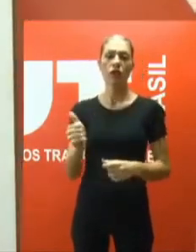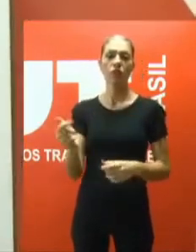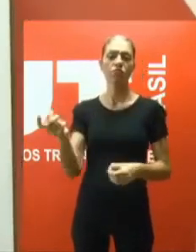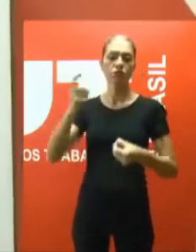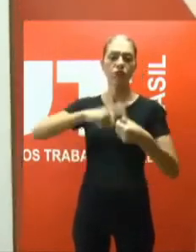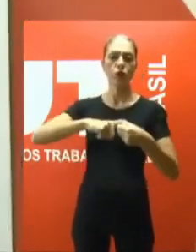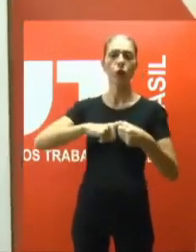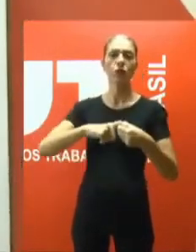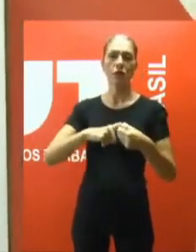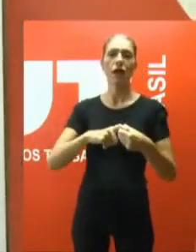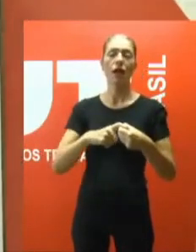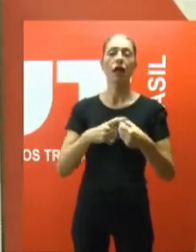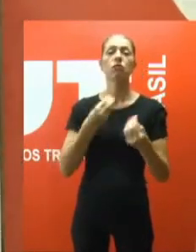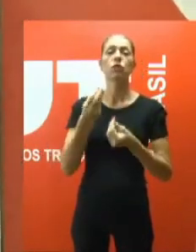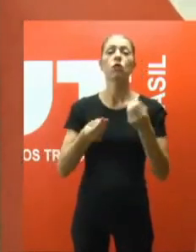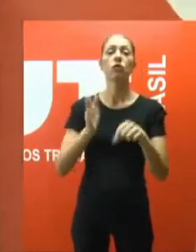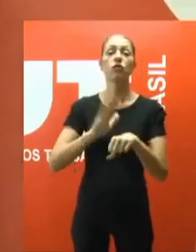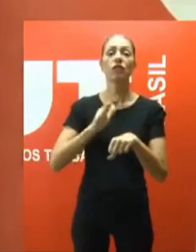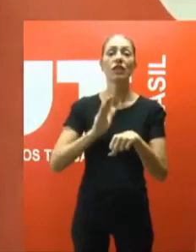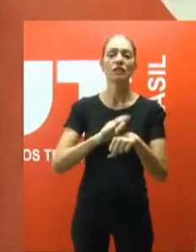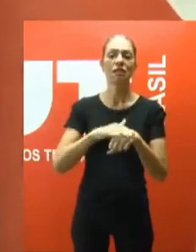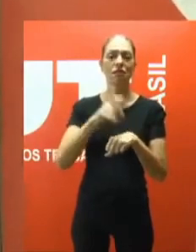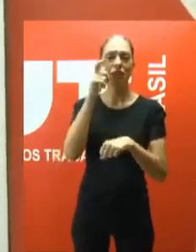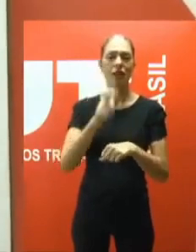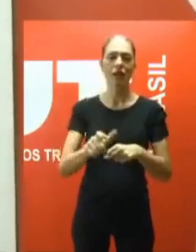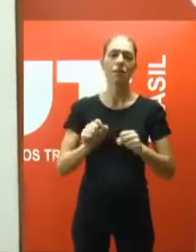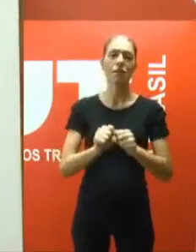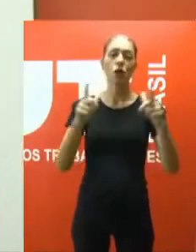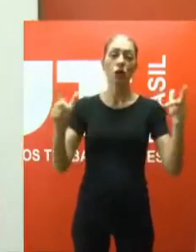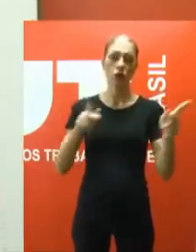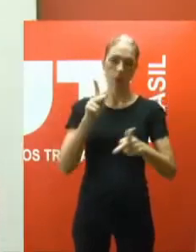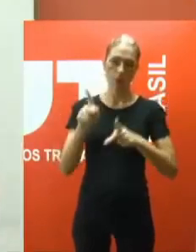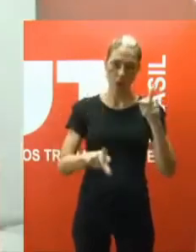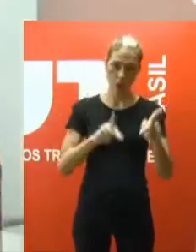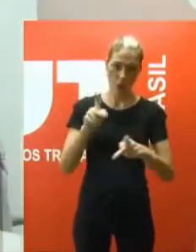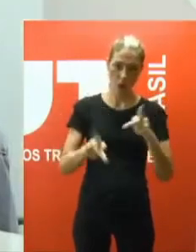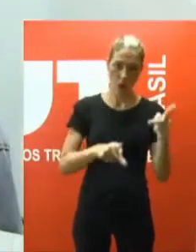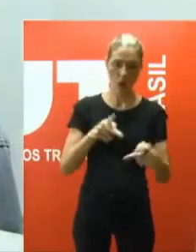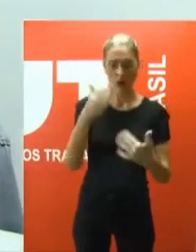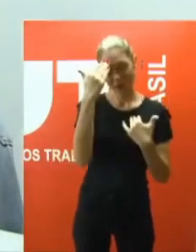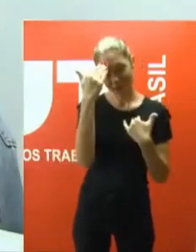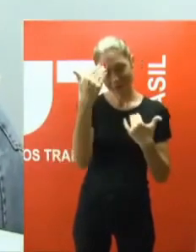essa nação para o interesse da maioria do povo. Obrigada.